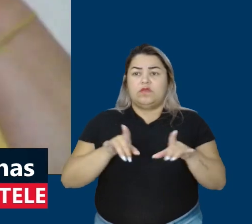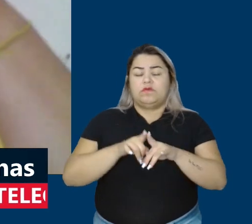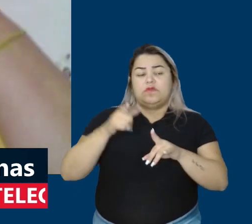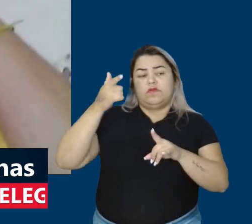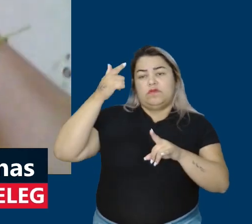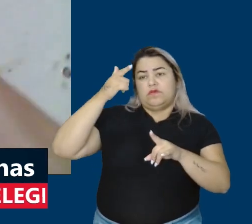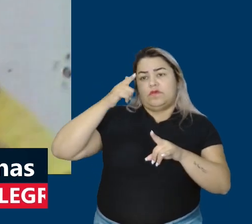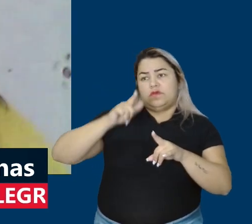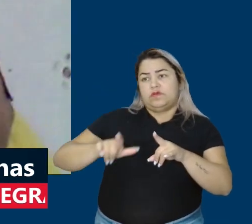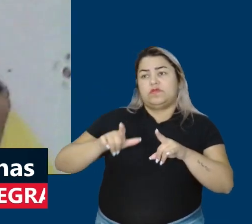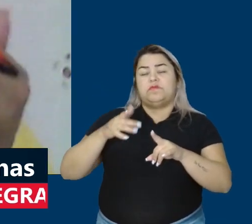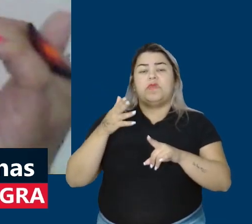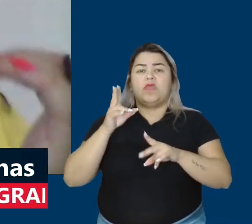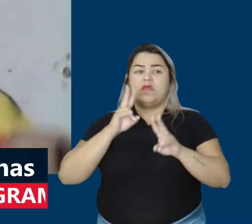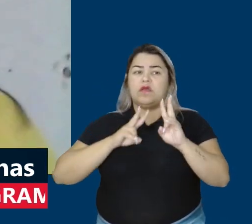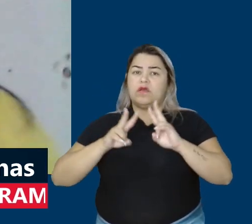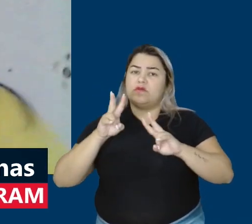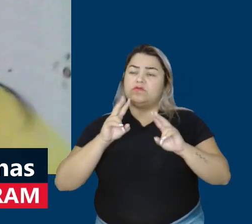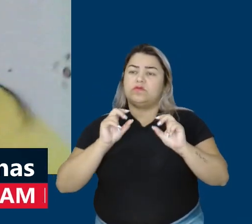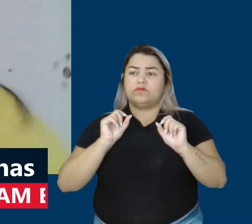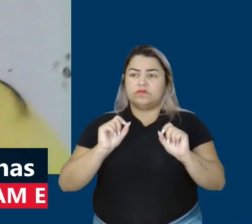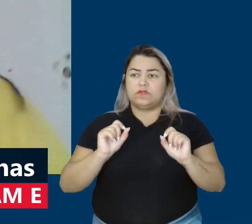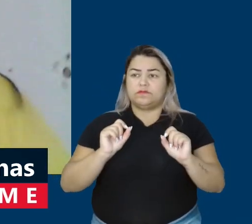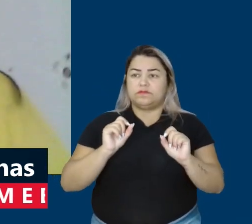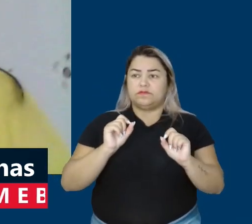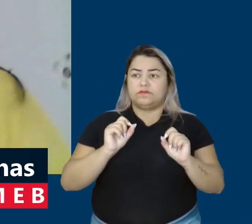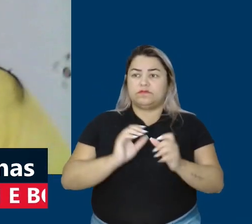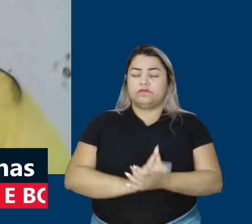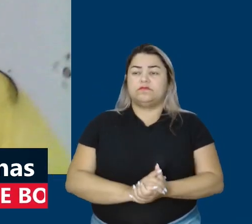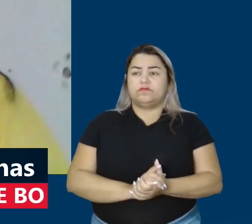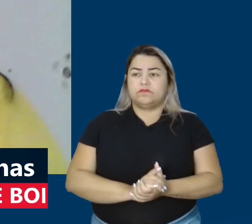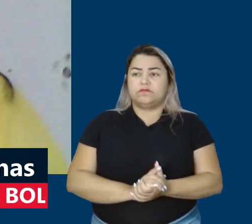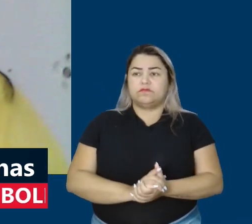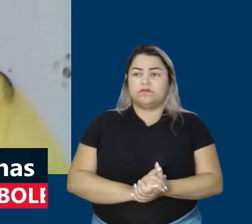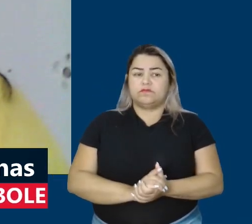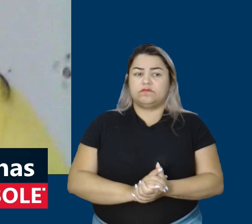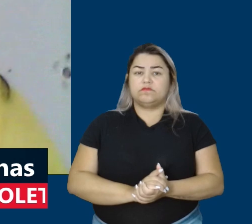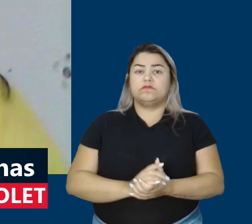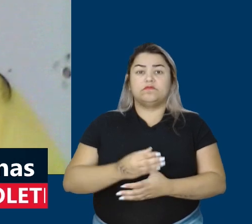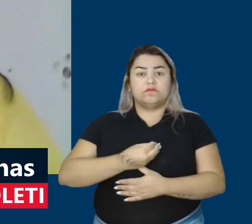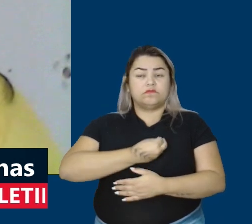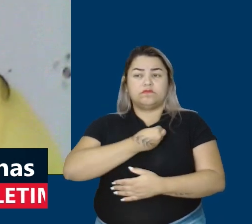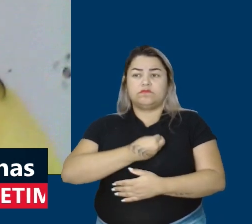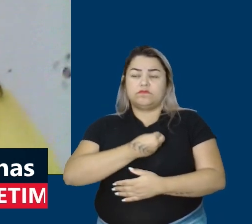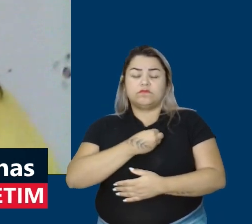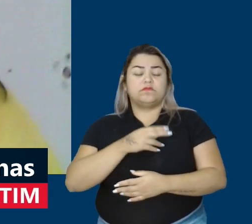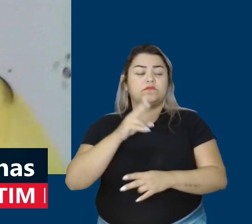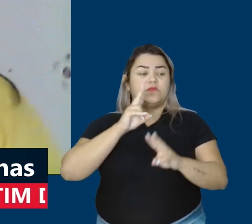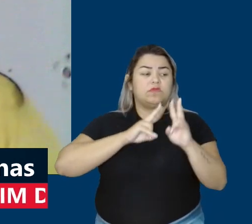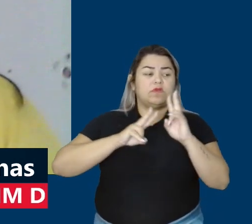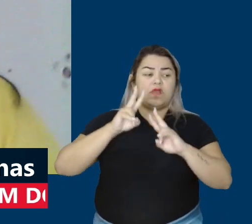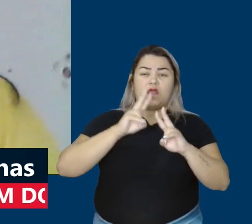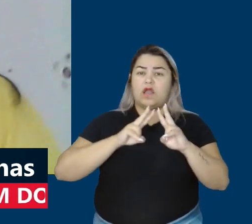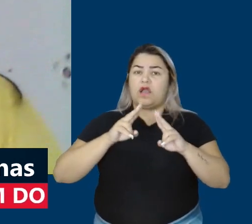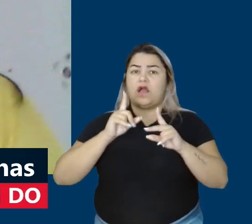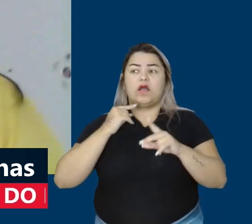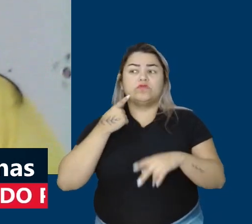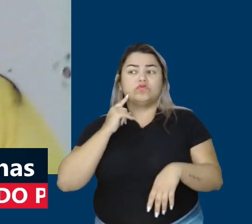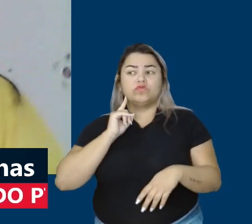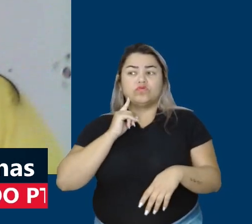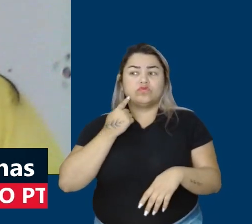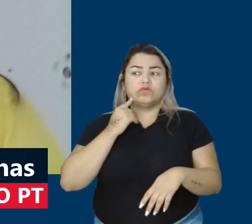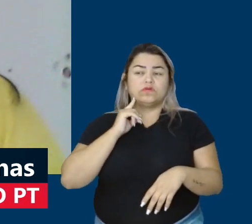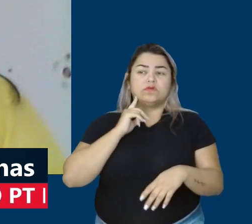conseguia ter uma visão aérea dali daquele espaço, você via a lama, né, que